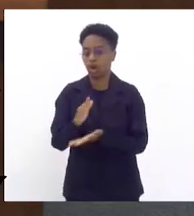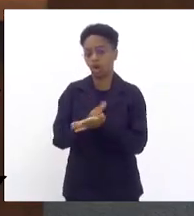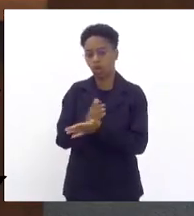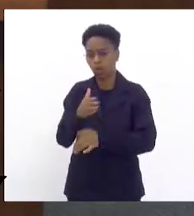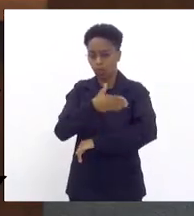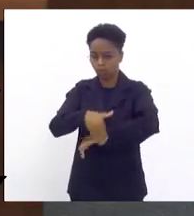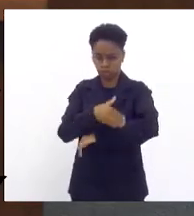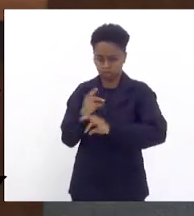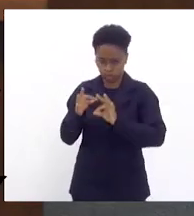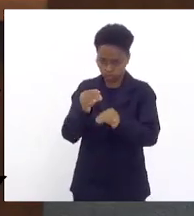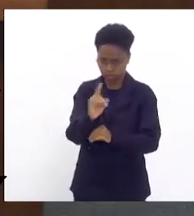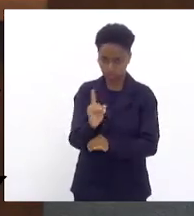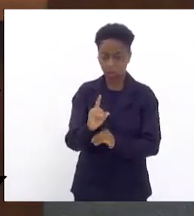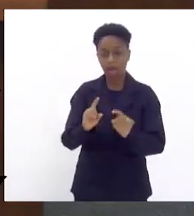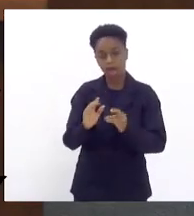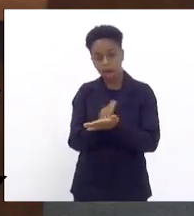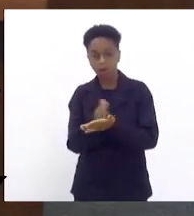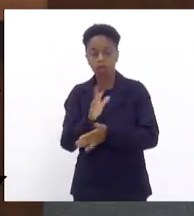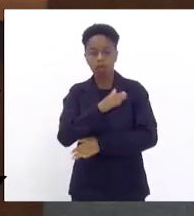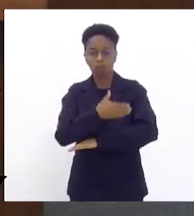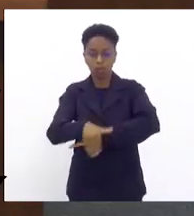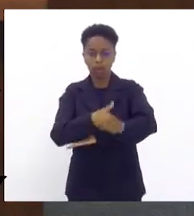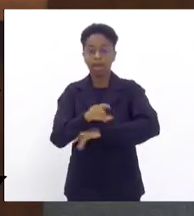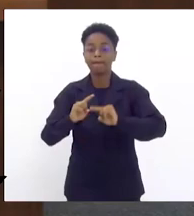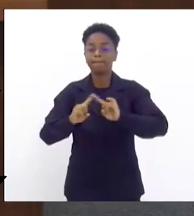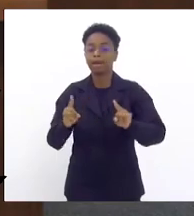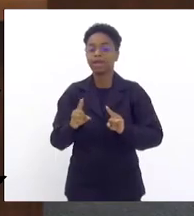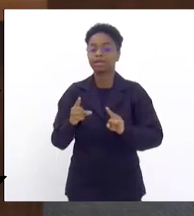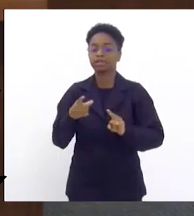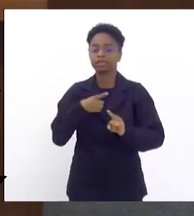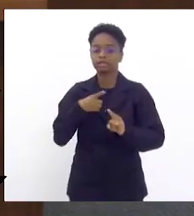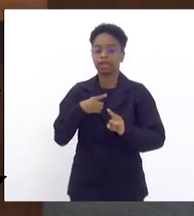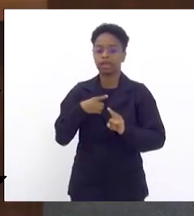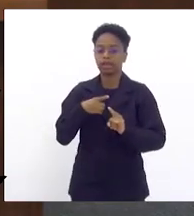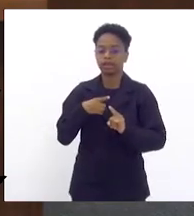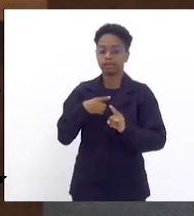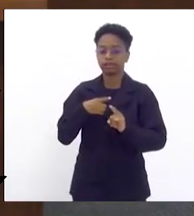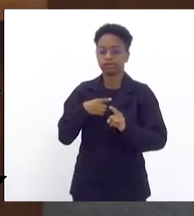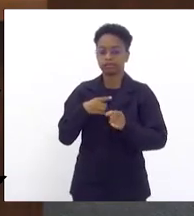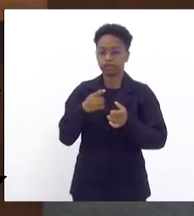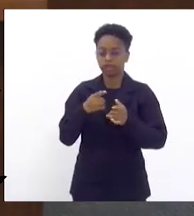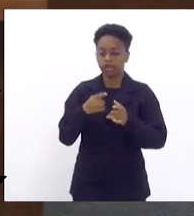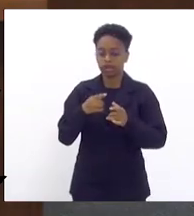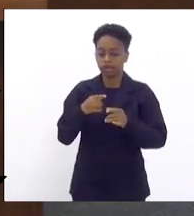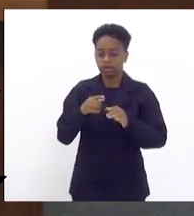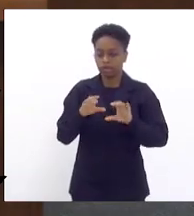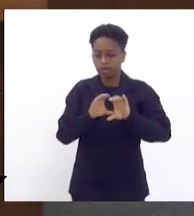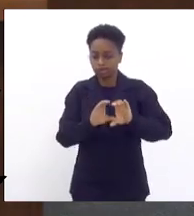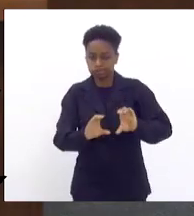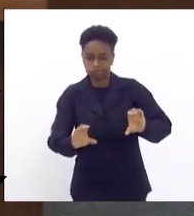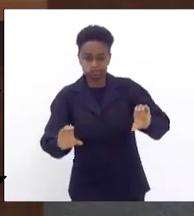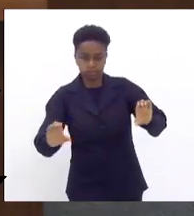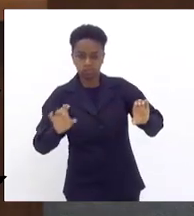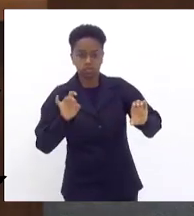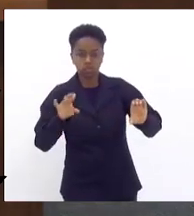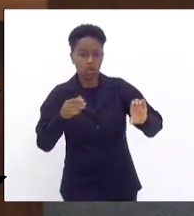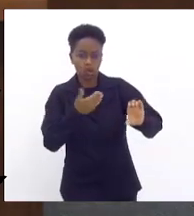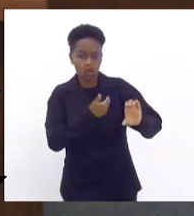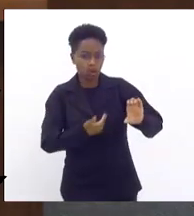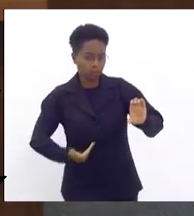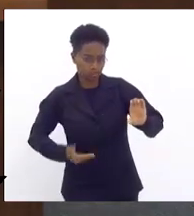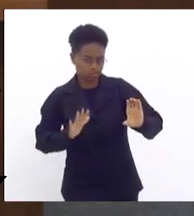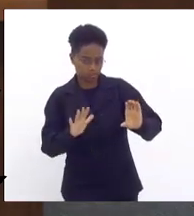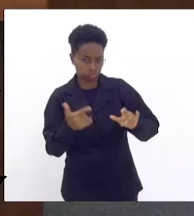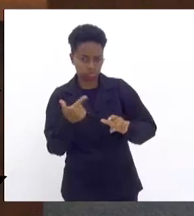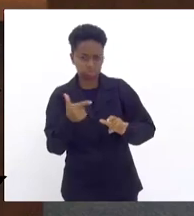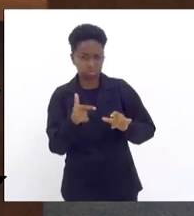não foram todos, mas quem teve a rede pública colocada na sua rua, que só tem a rede pública, não tem mais nada, não tem